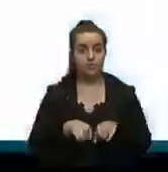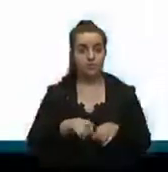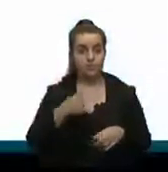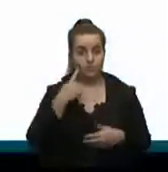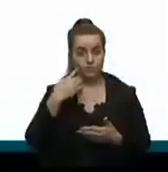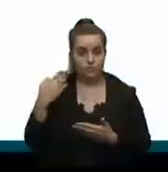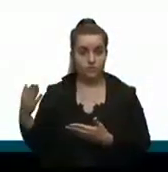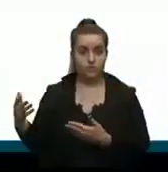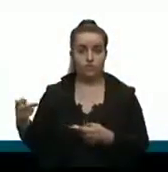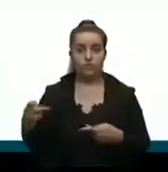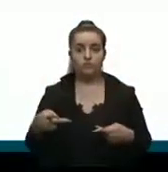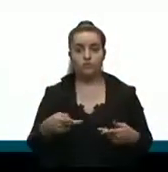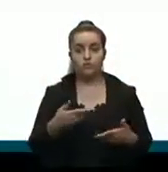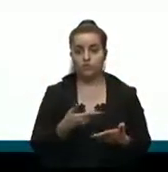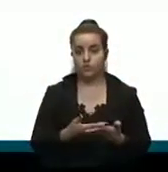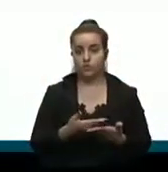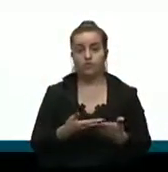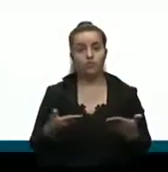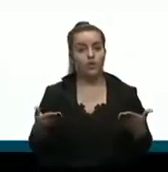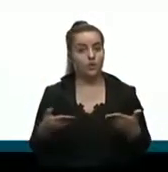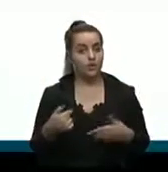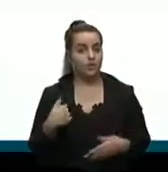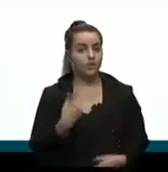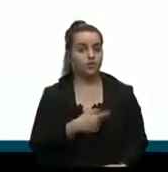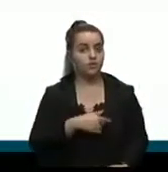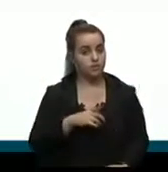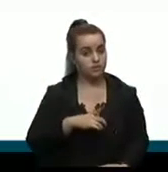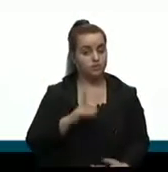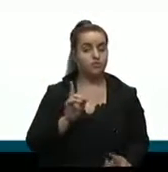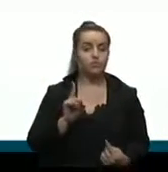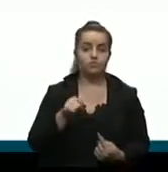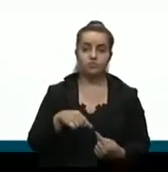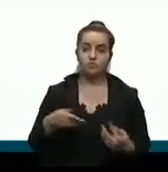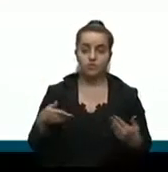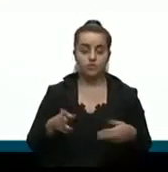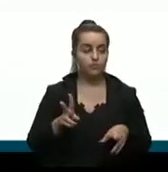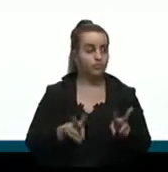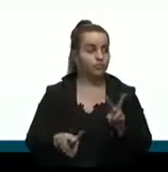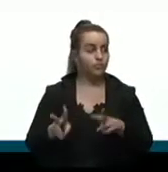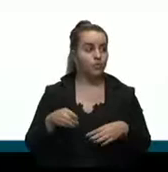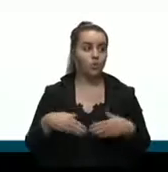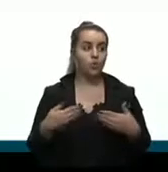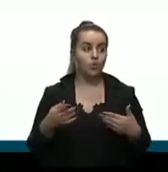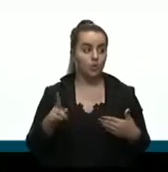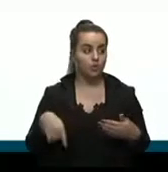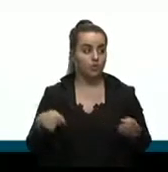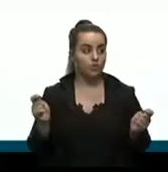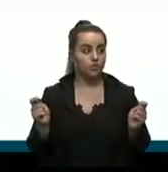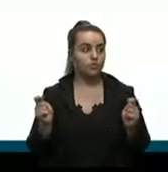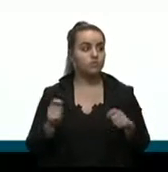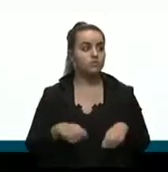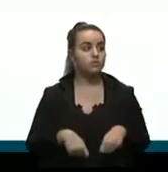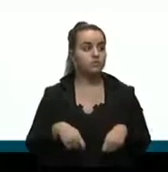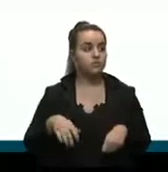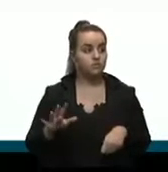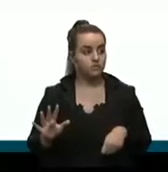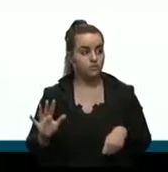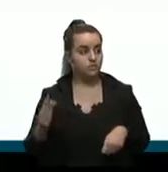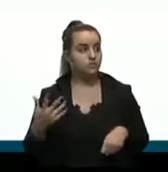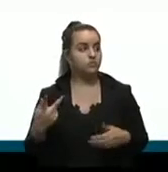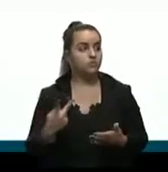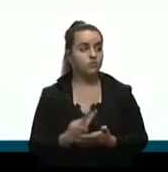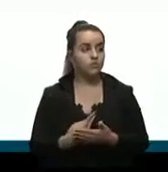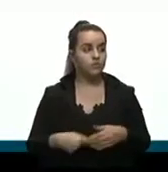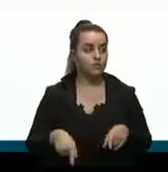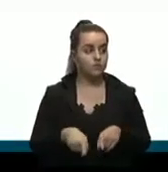então, um convite ao estudo. Então, nós temos por objetivo mensurar as chances de ocorrerem erros